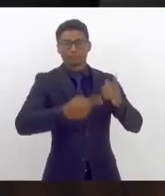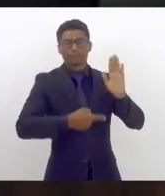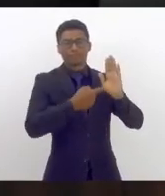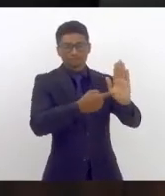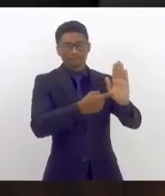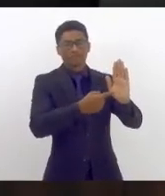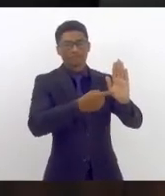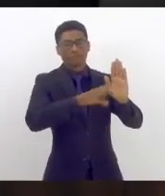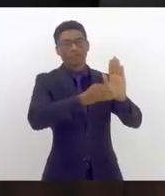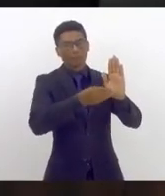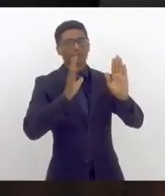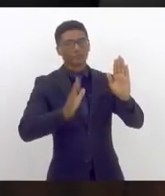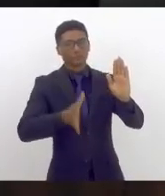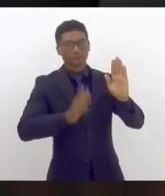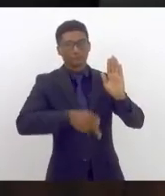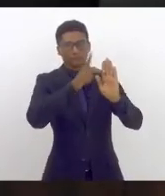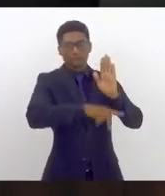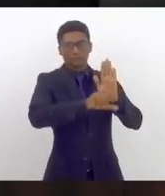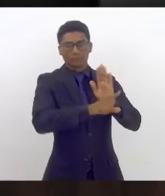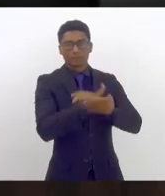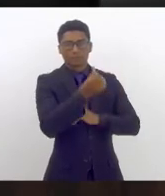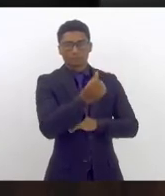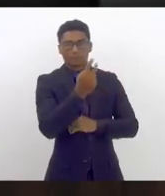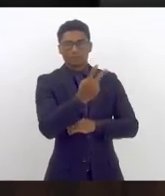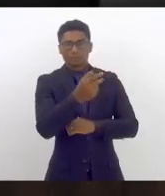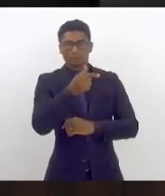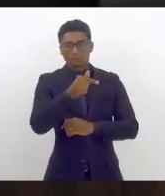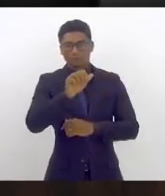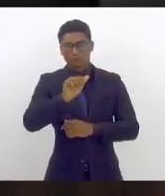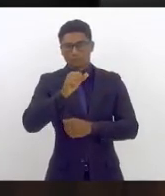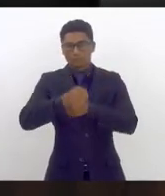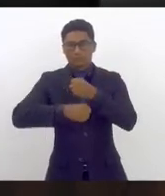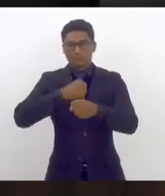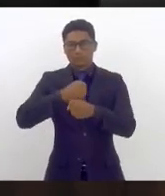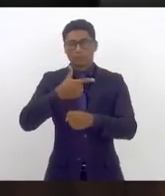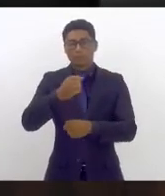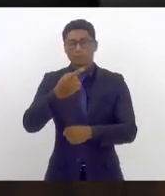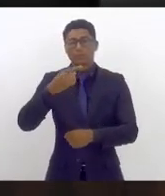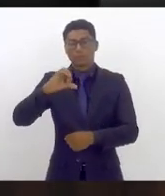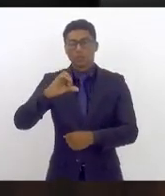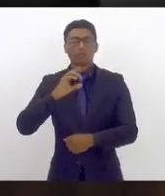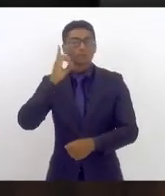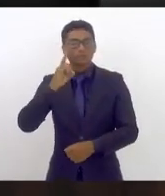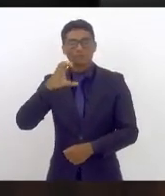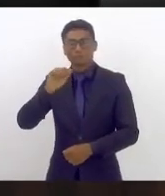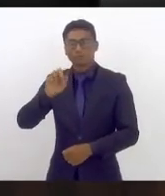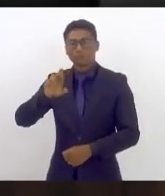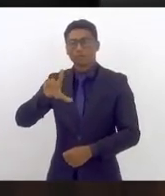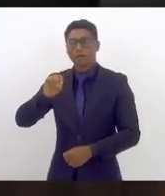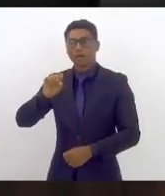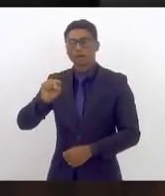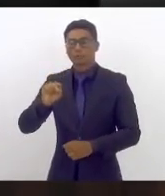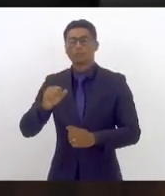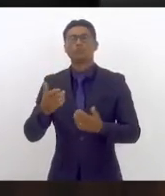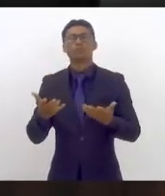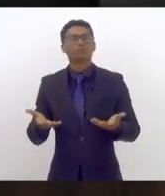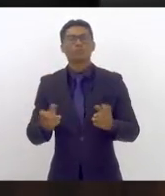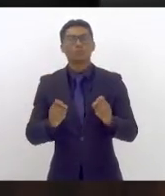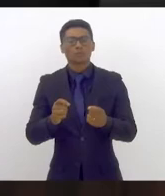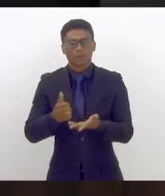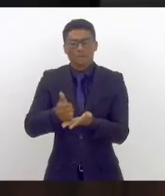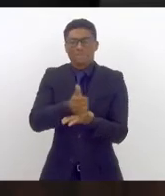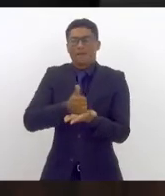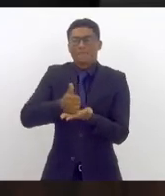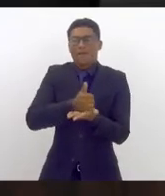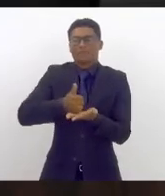vencido assim emendada projeto de lei 627 é de 19 de altura e deputado Carlos Macedo que determina que seja fixado em todas as Farmácias